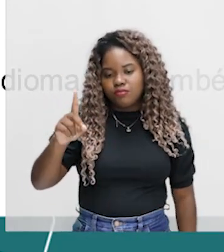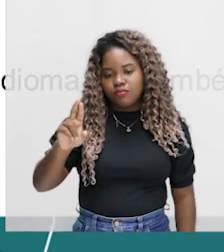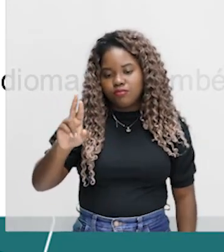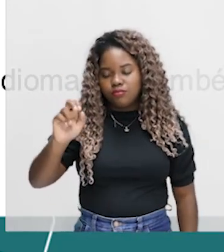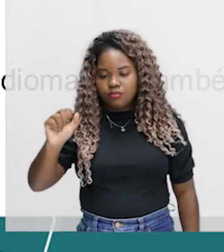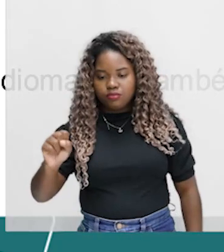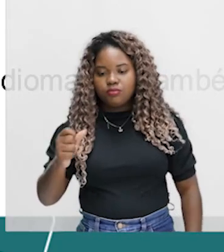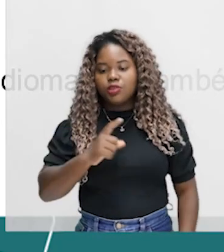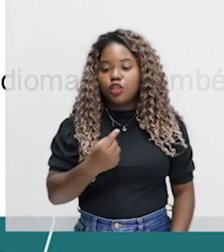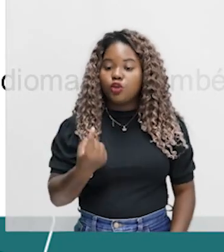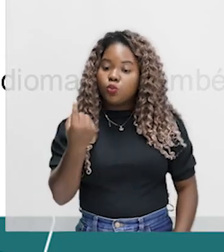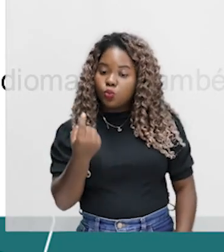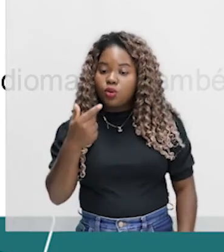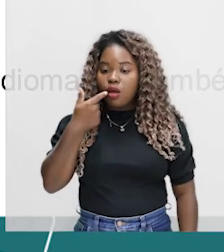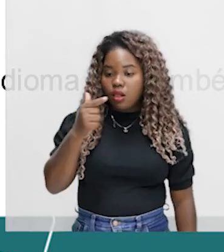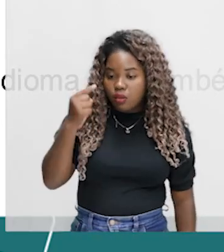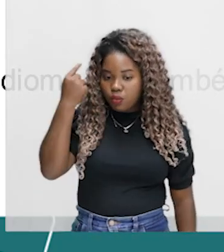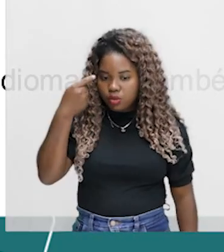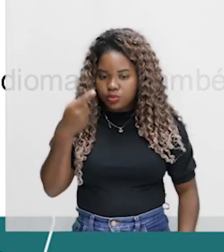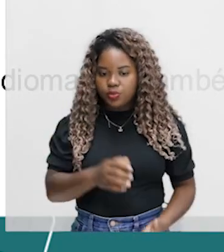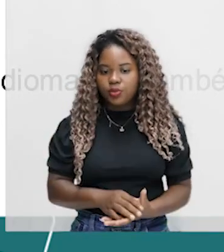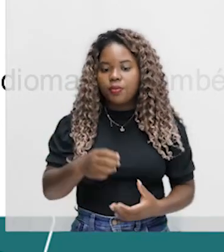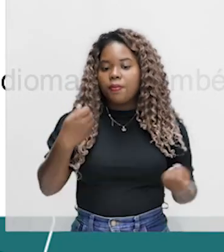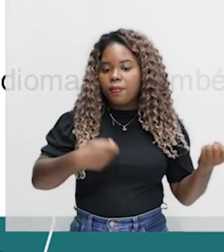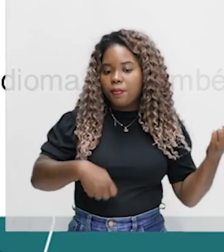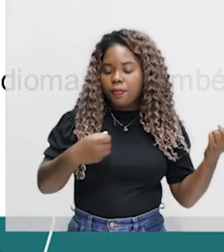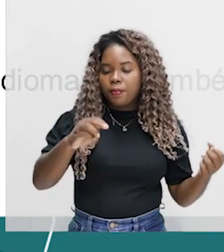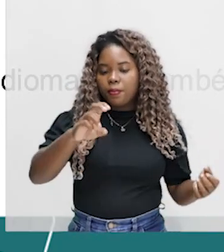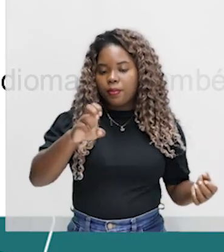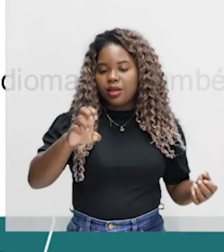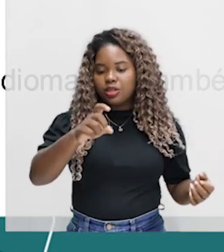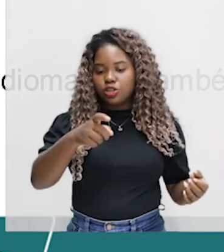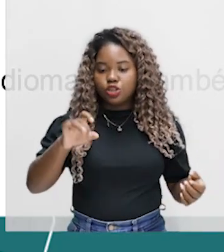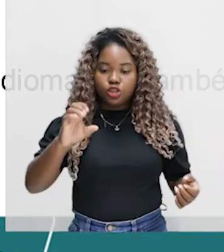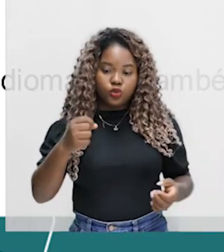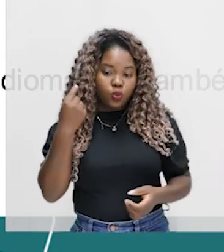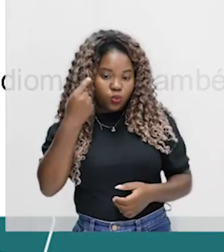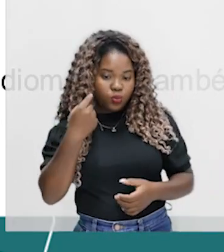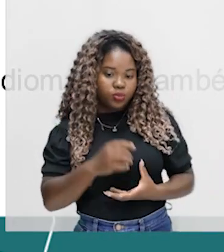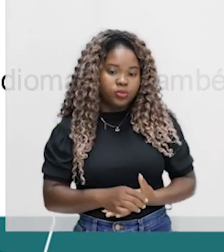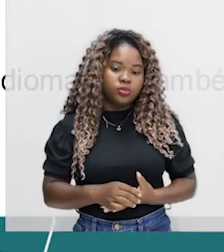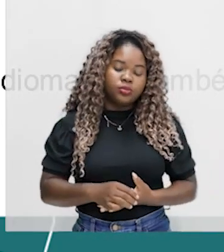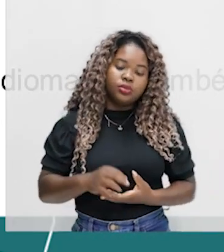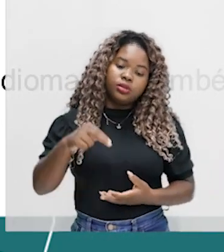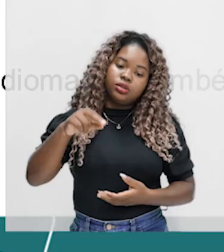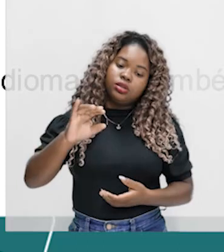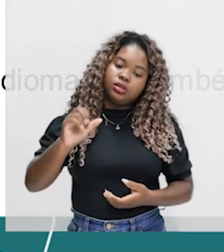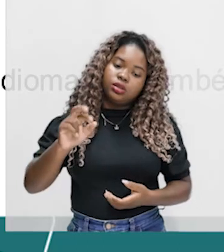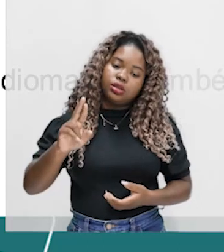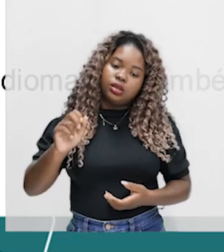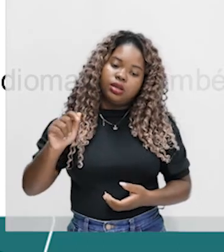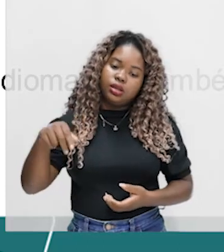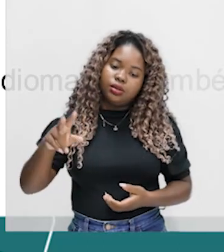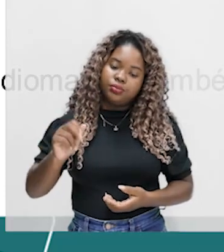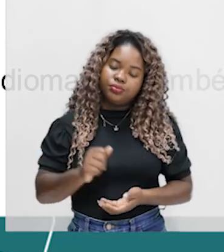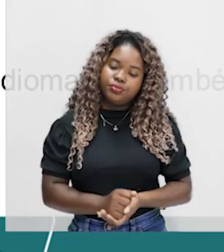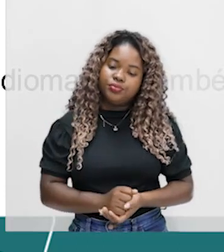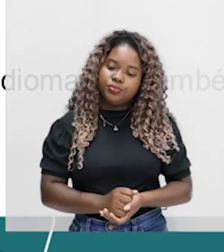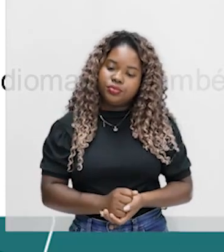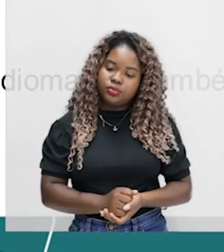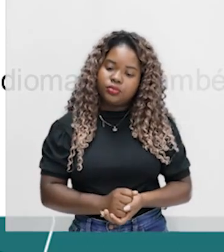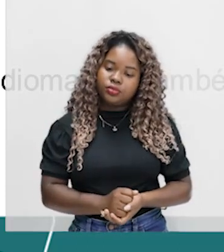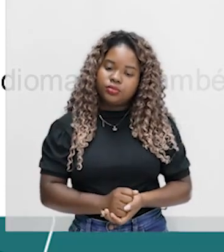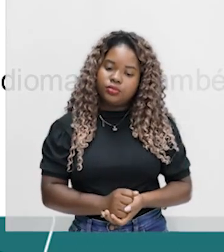só possui o espanhol. No México, também apenas espanhol. Na Nicarágua, né, quando a gente fala